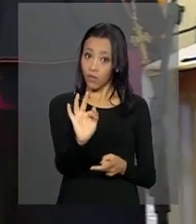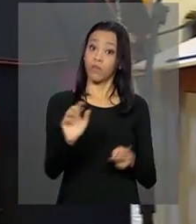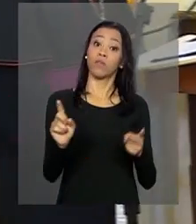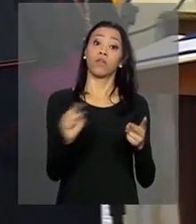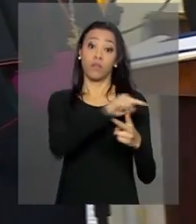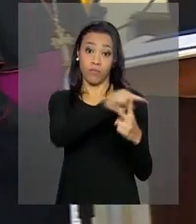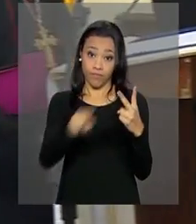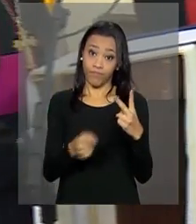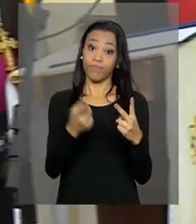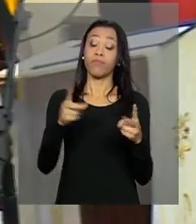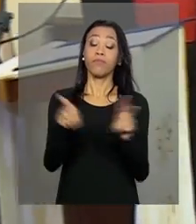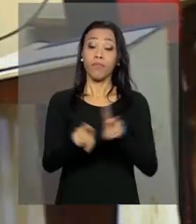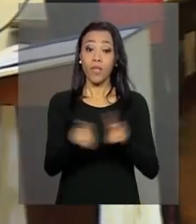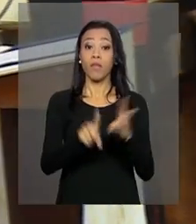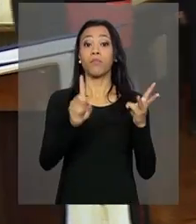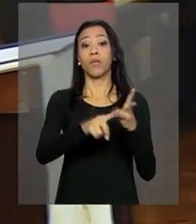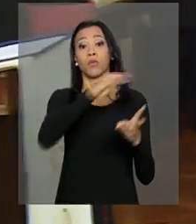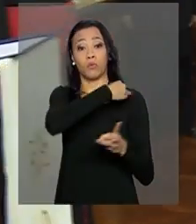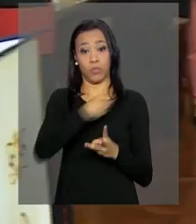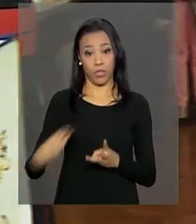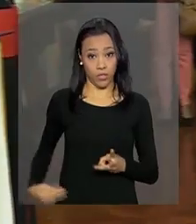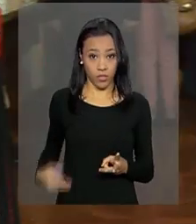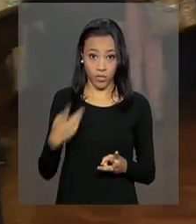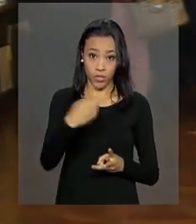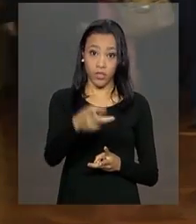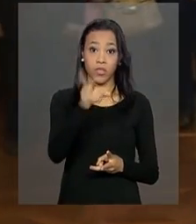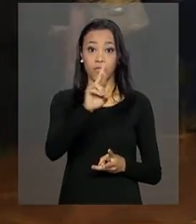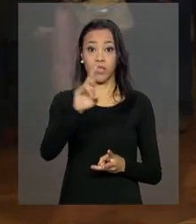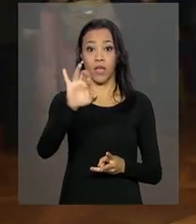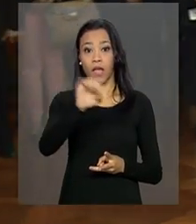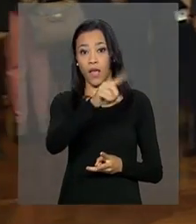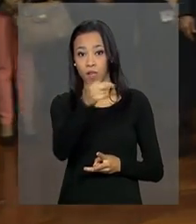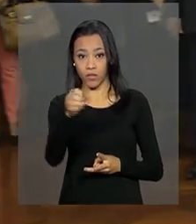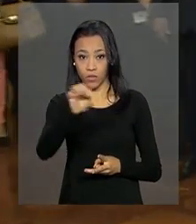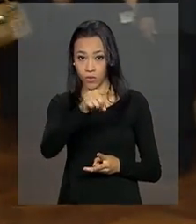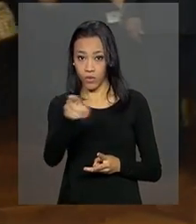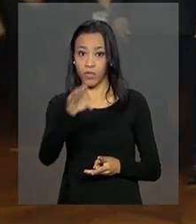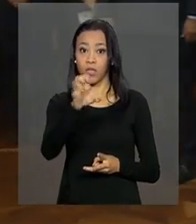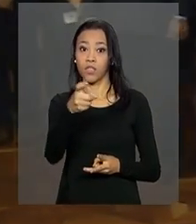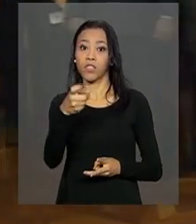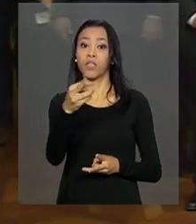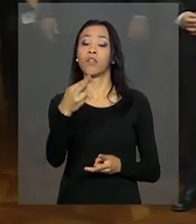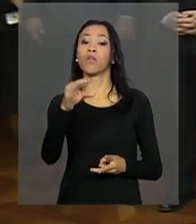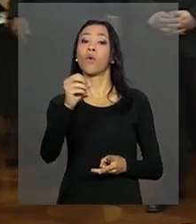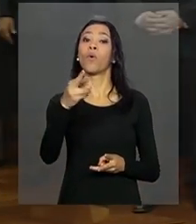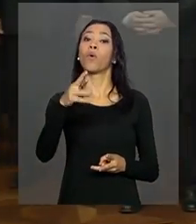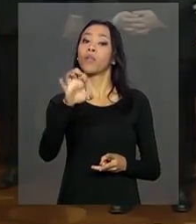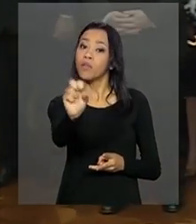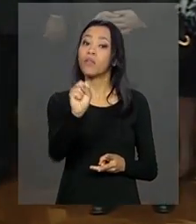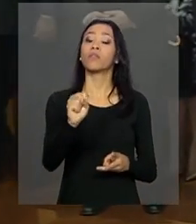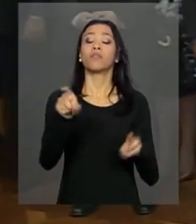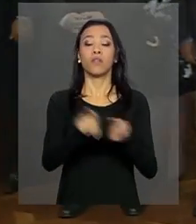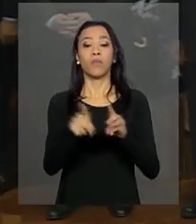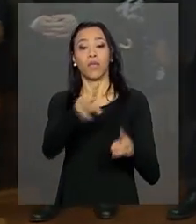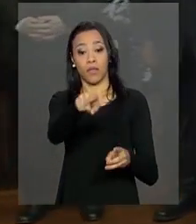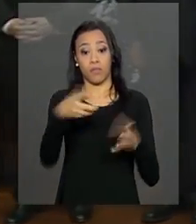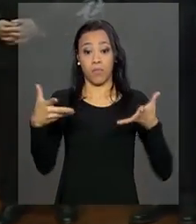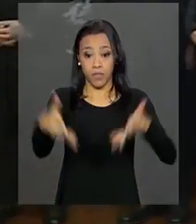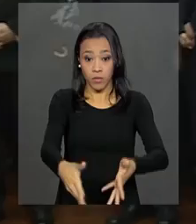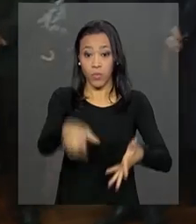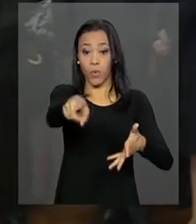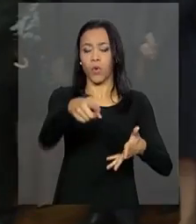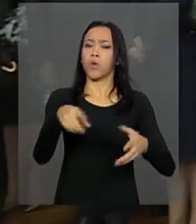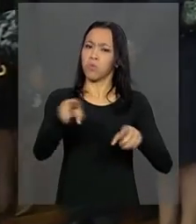Lewandowski, também o ministro das Relações Exteriores, José Serra. Nesse evento, em homenagem ao Papa Francisco, Michel Temer recebeu